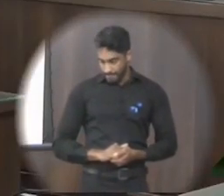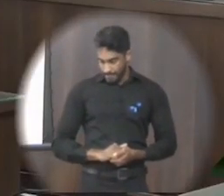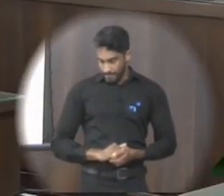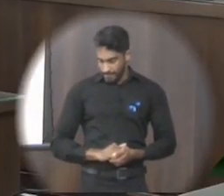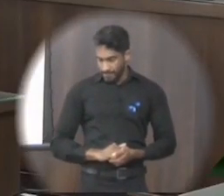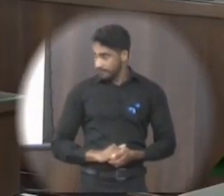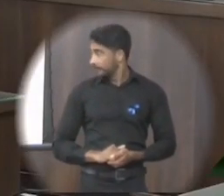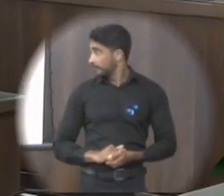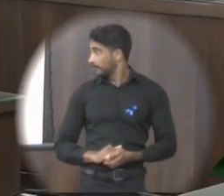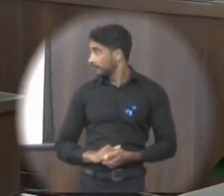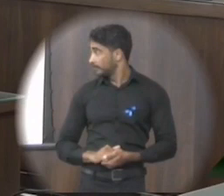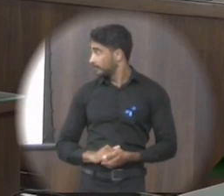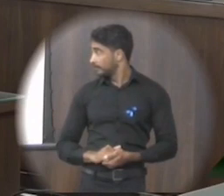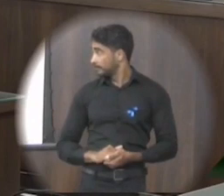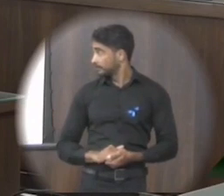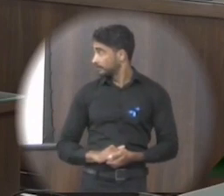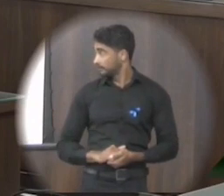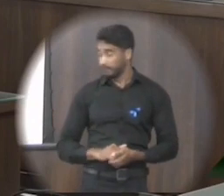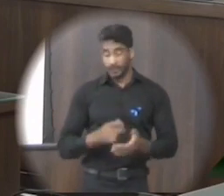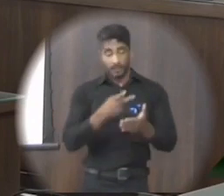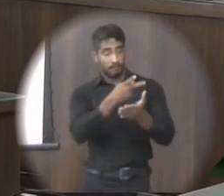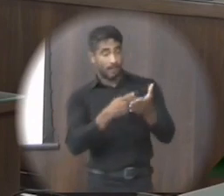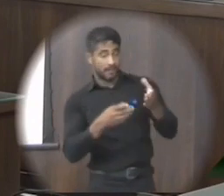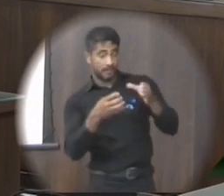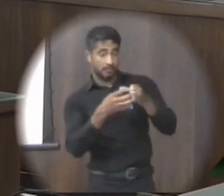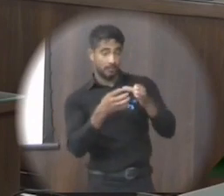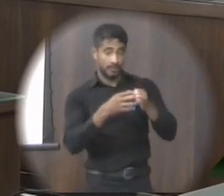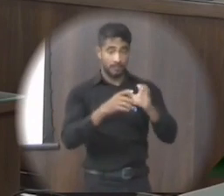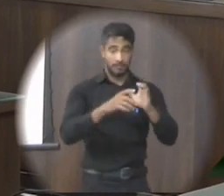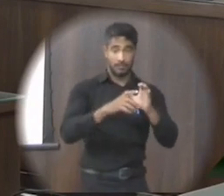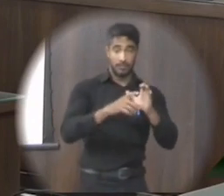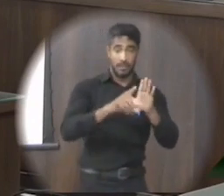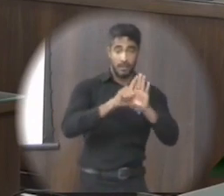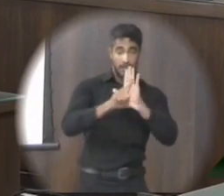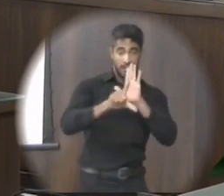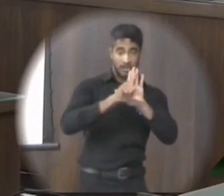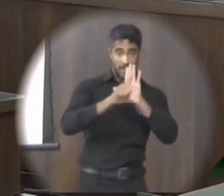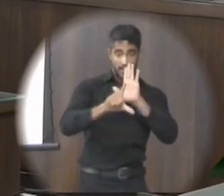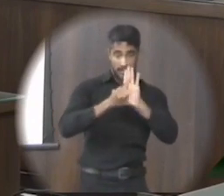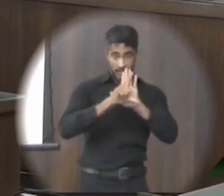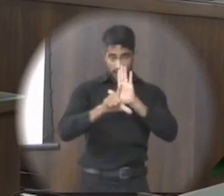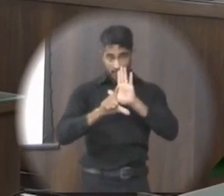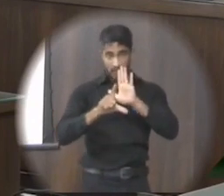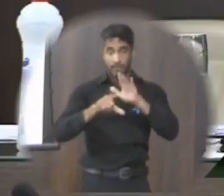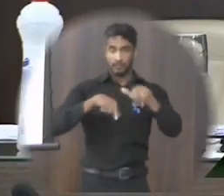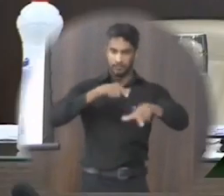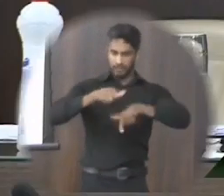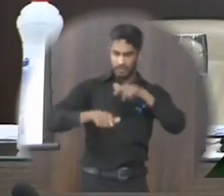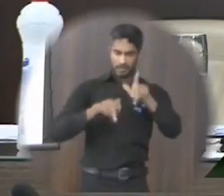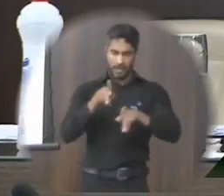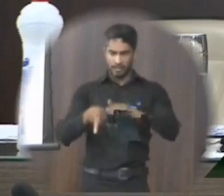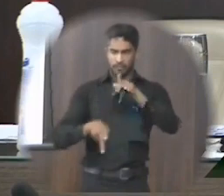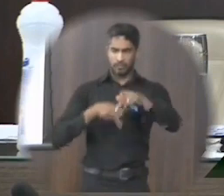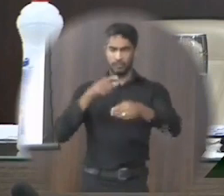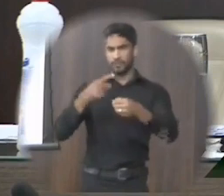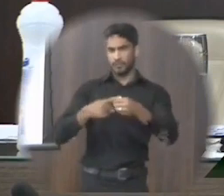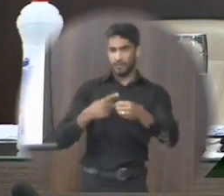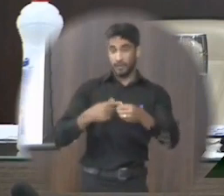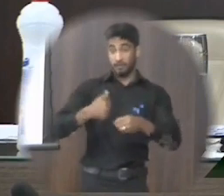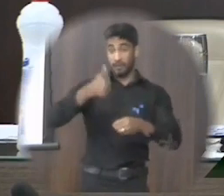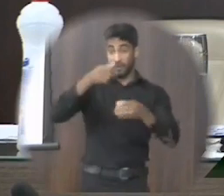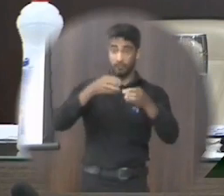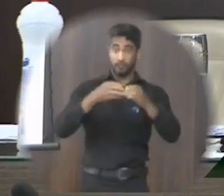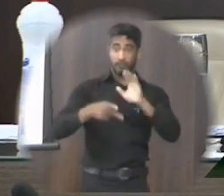Parecer. Próximo. Parecer da Comissão de Legislação. Aliás, parecer da Comissão de Serviços Públicos Municipais para o primeiro